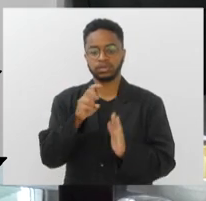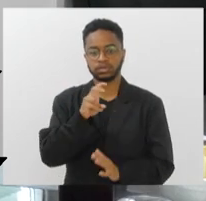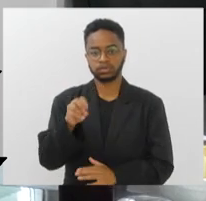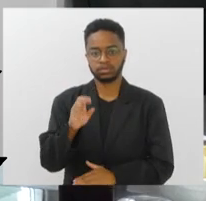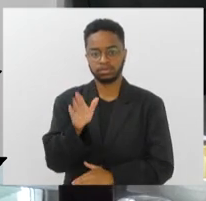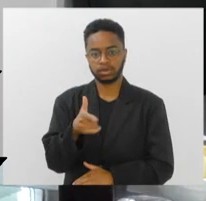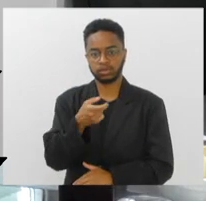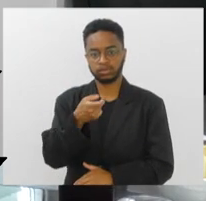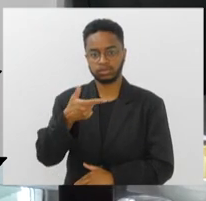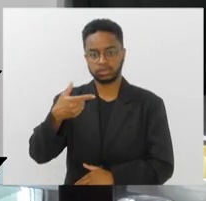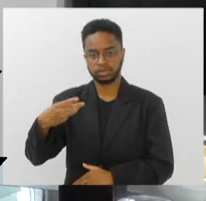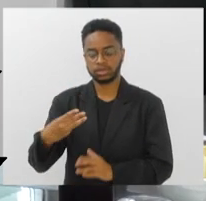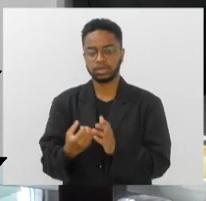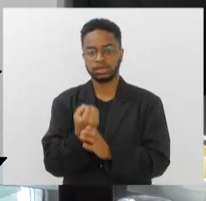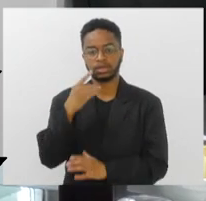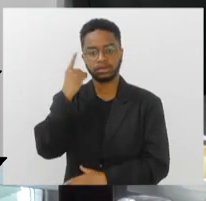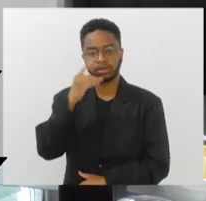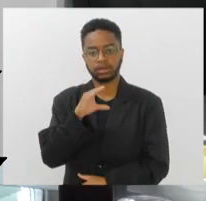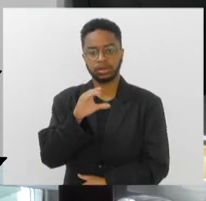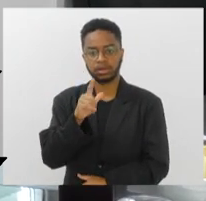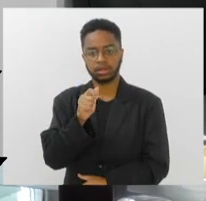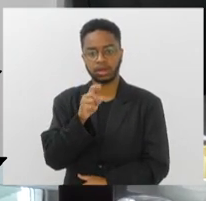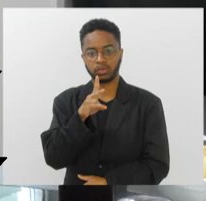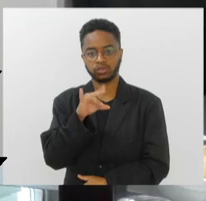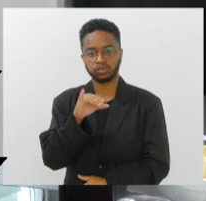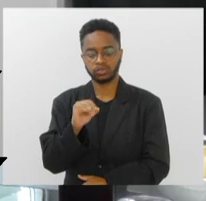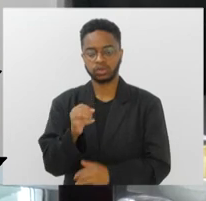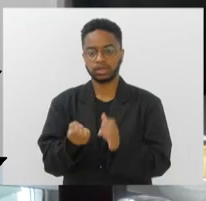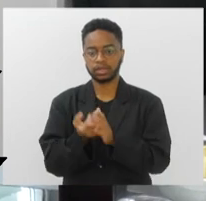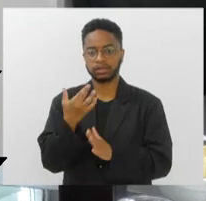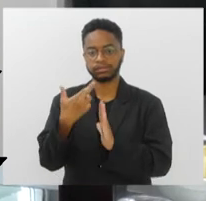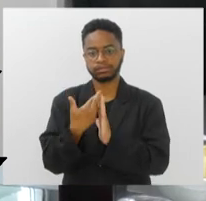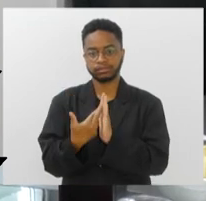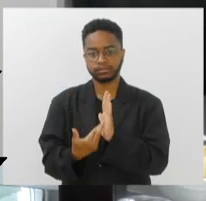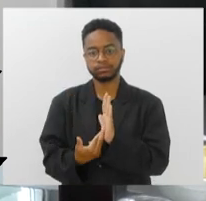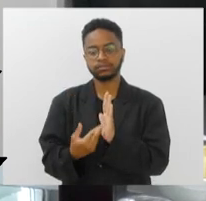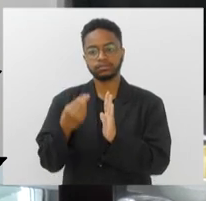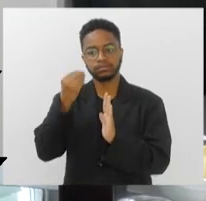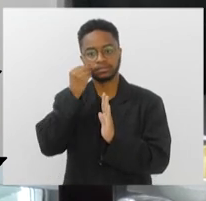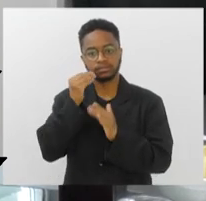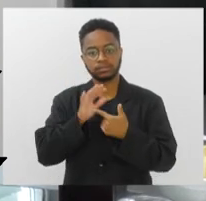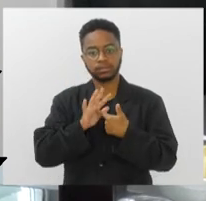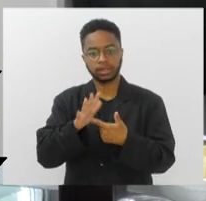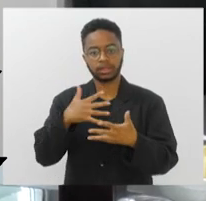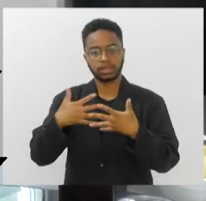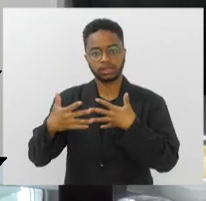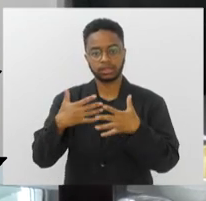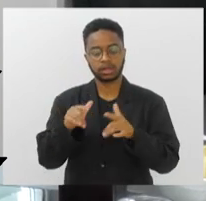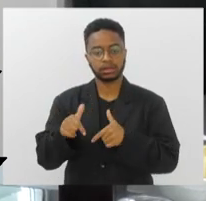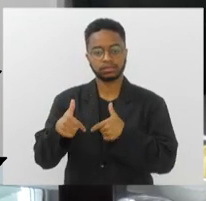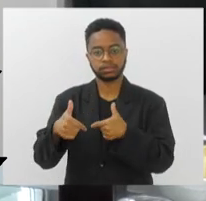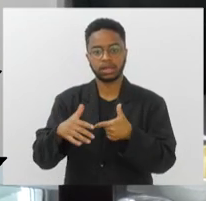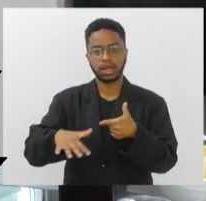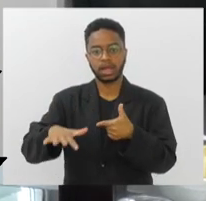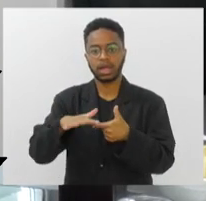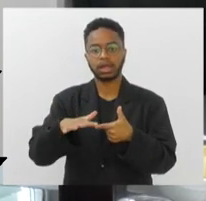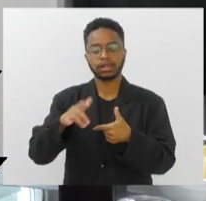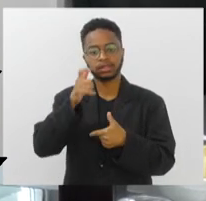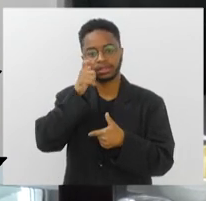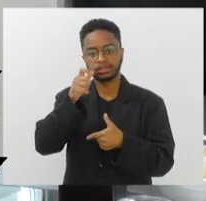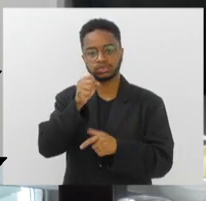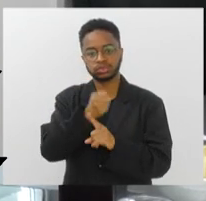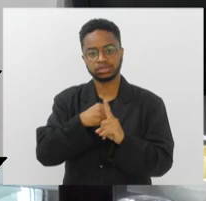23, de autoria do deputado Cláudio Caiado, que cria critérios para garantir a transparência para as políticas habitacionais de interesse social e da